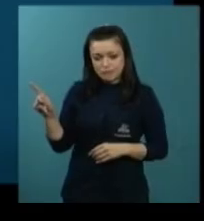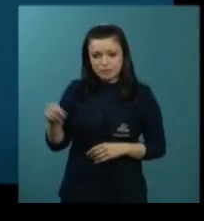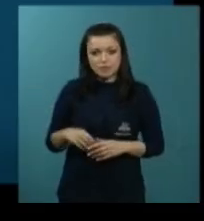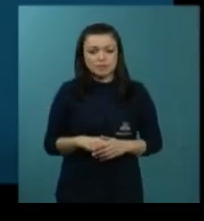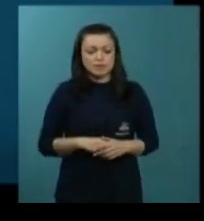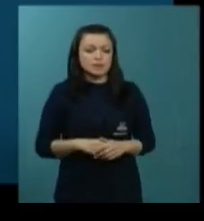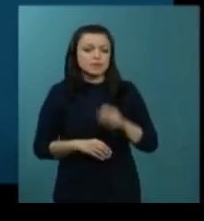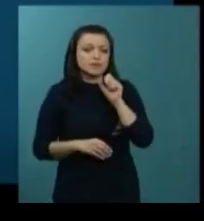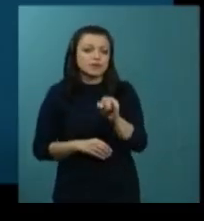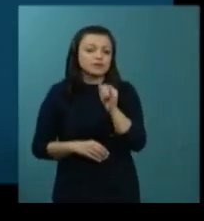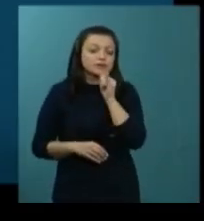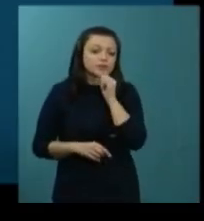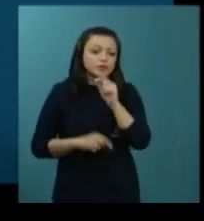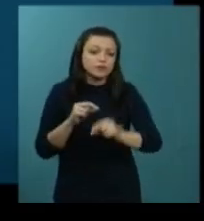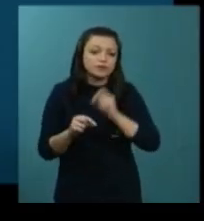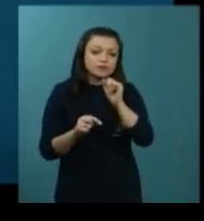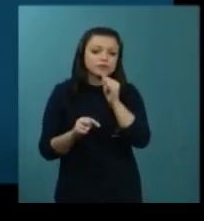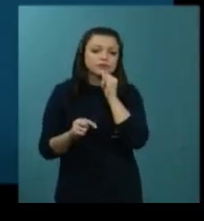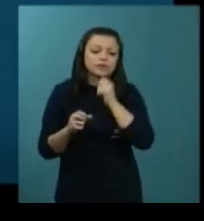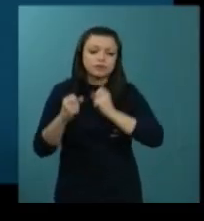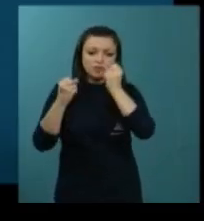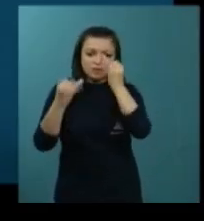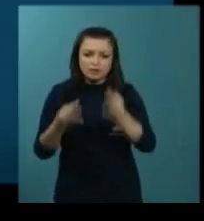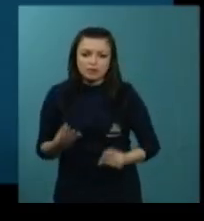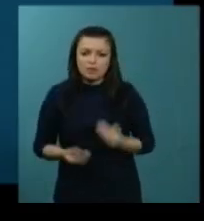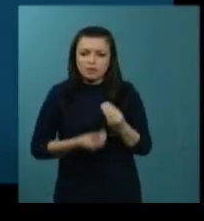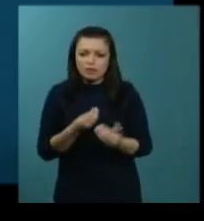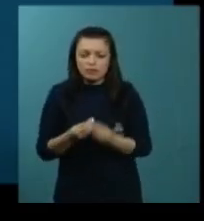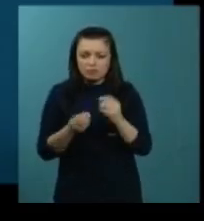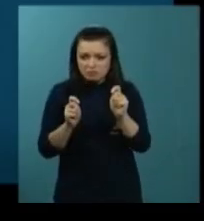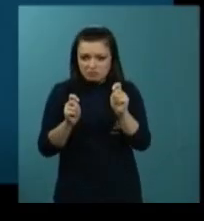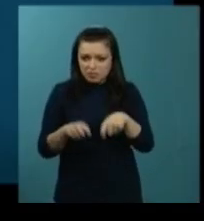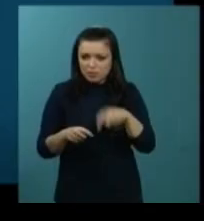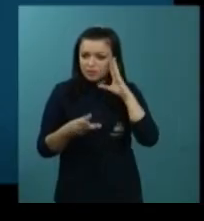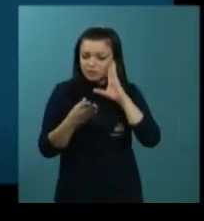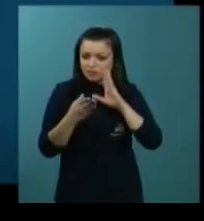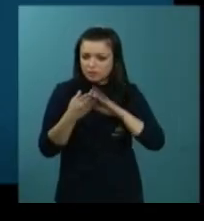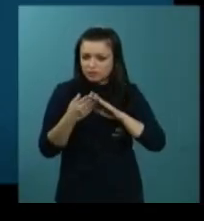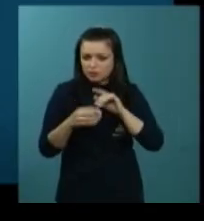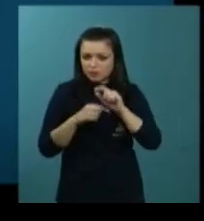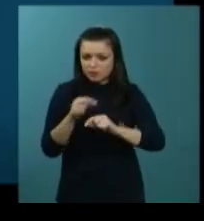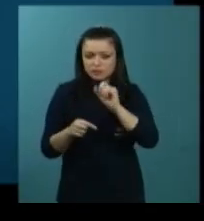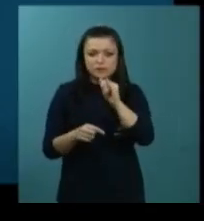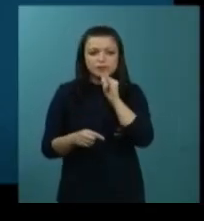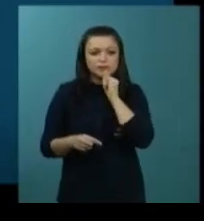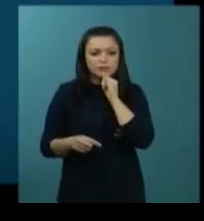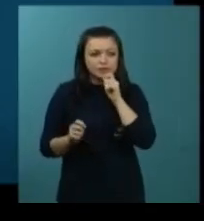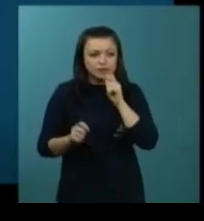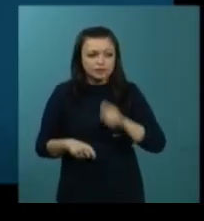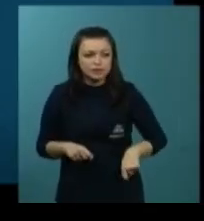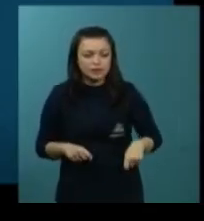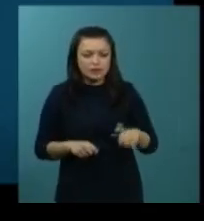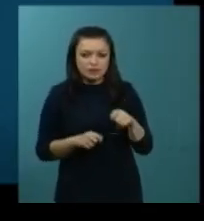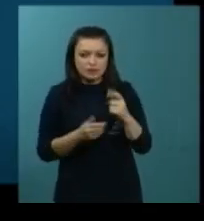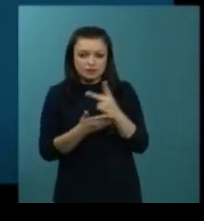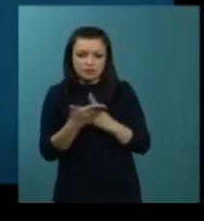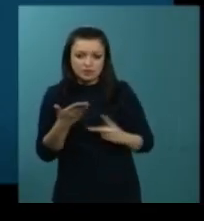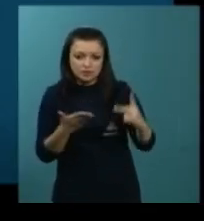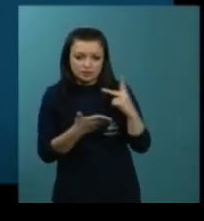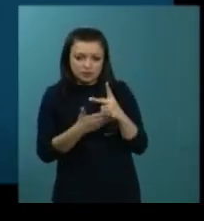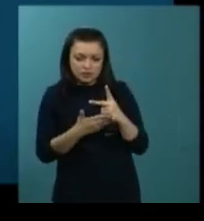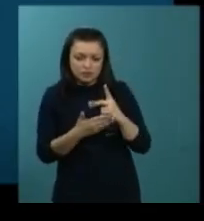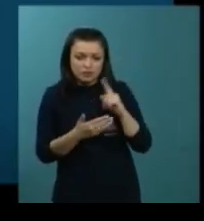Se vocês quiserem extrapolarem essa representação, faz de conta que esse símbolo foi amassadinho aqui